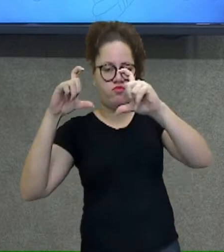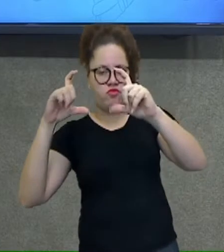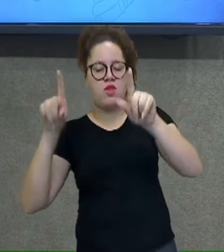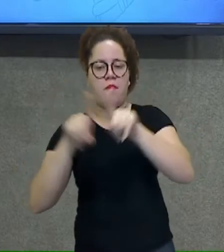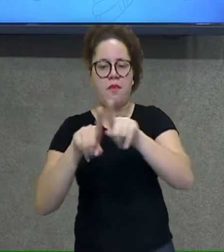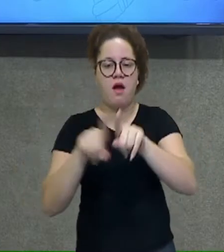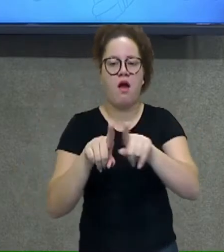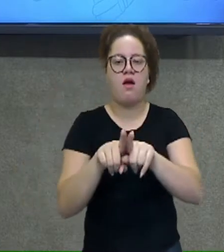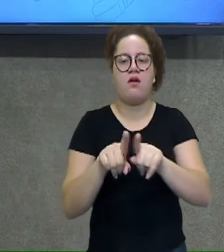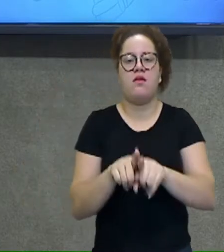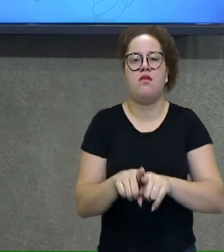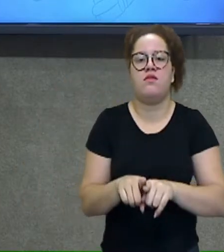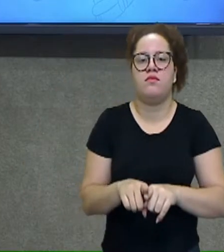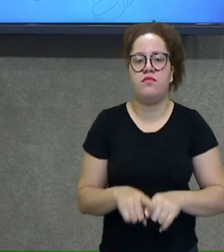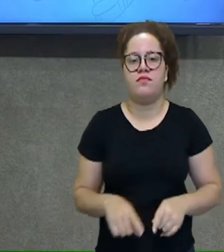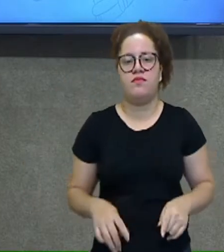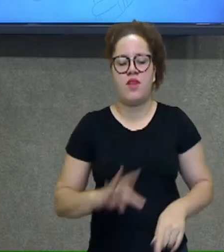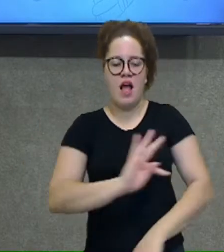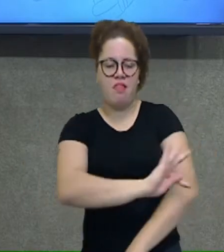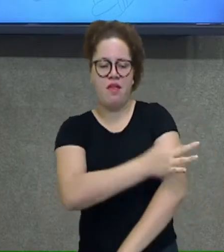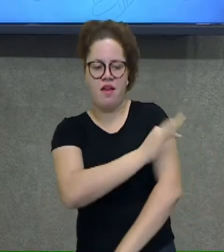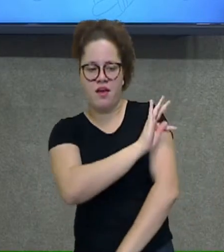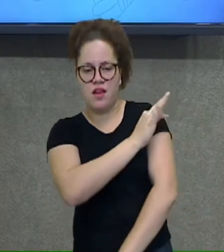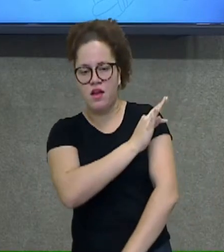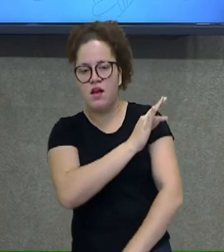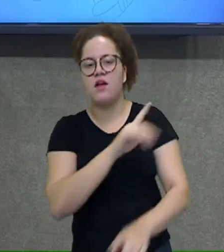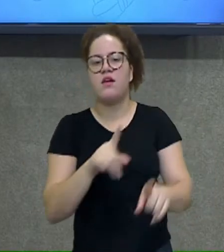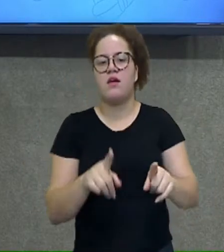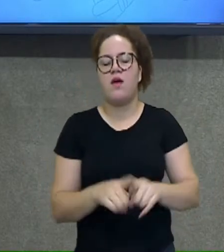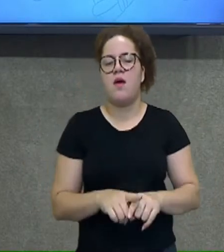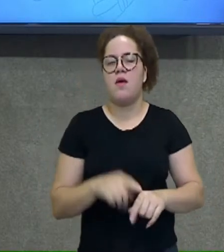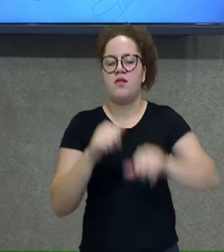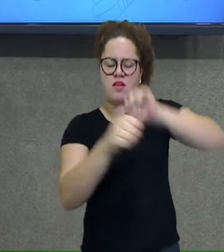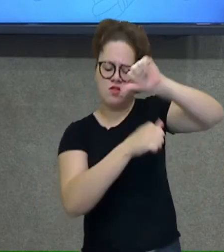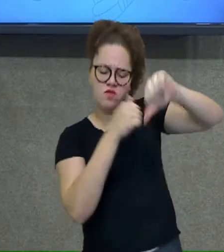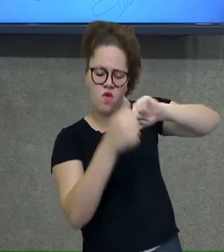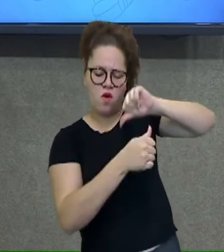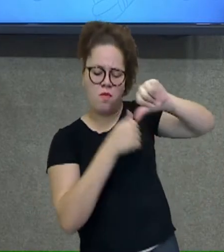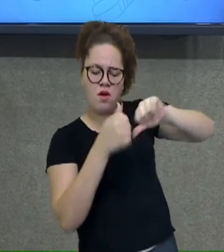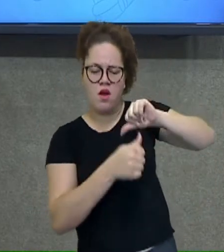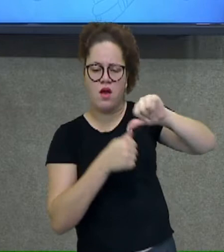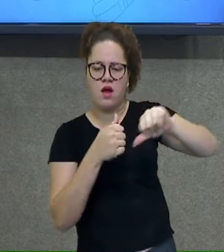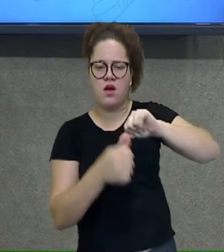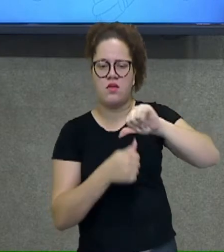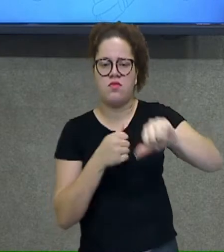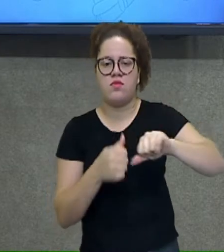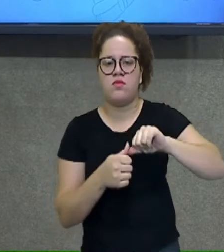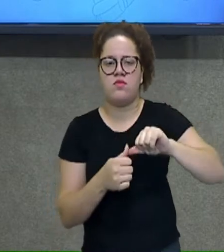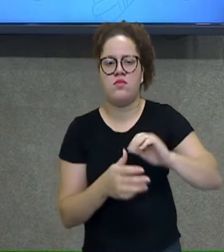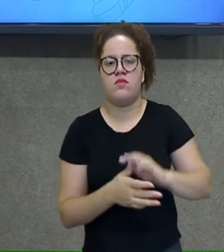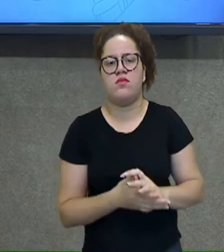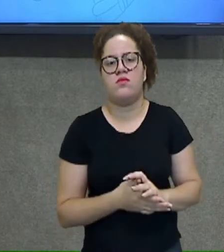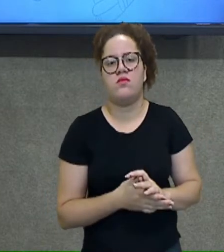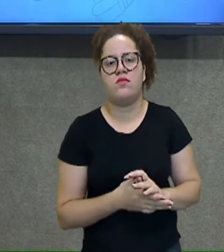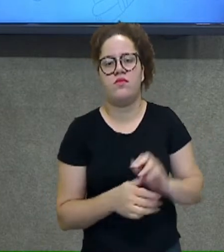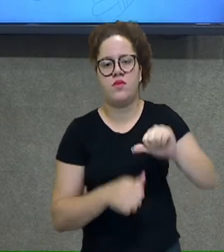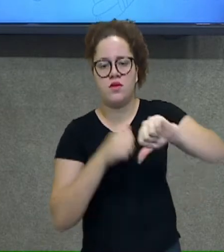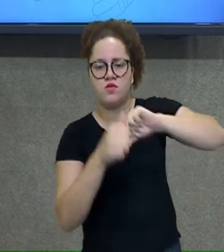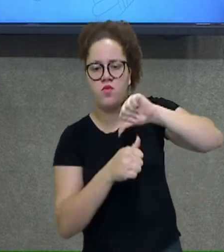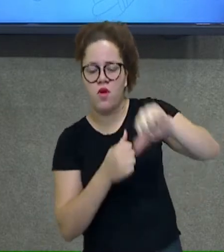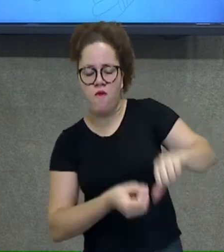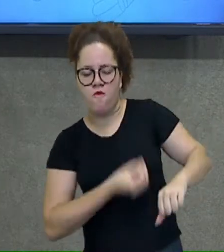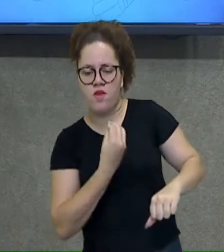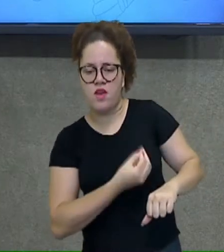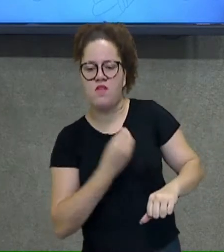técnica, vem transformando o nosso olhar e transformou o olhar, e não só o olhar, mas a